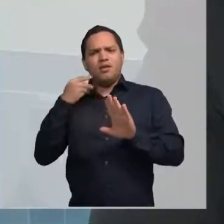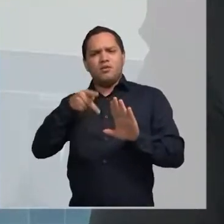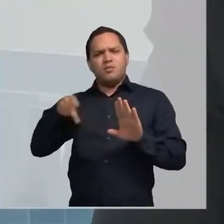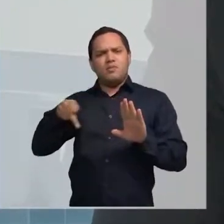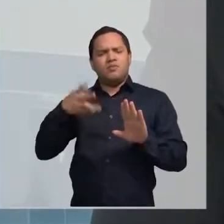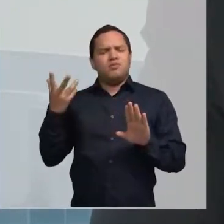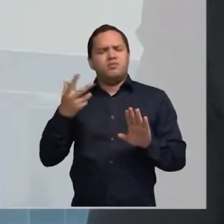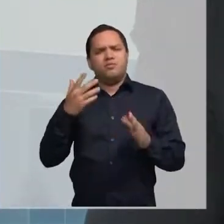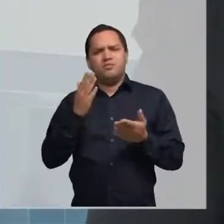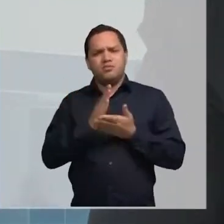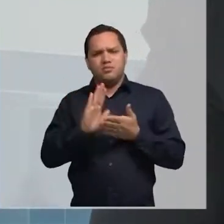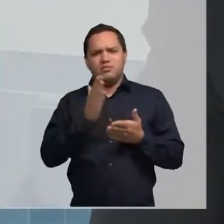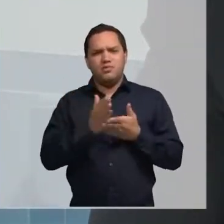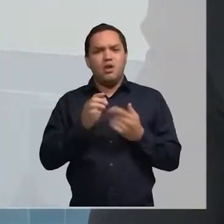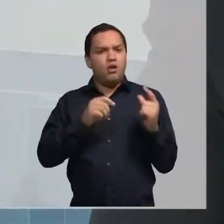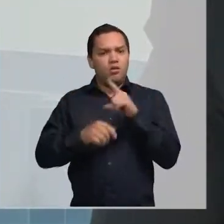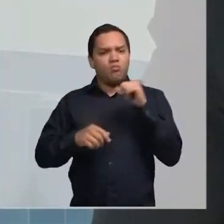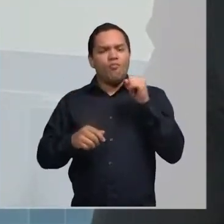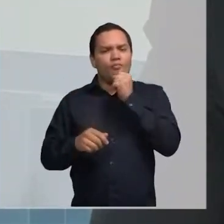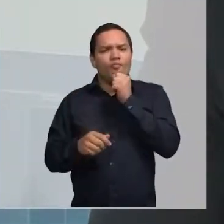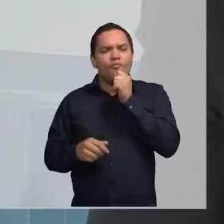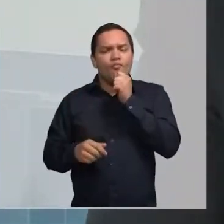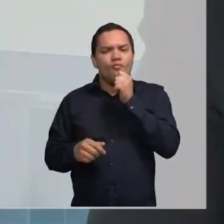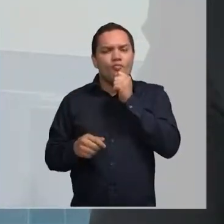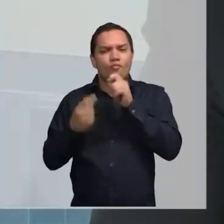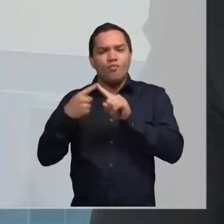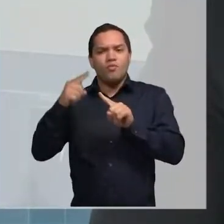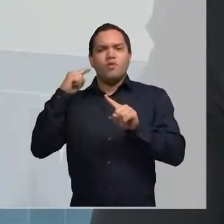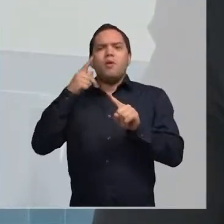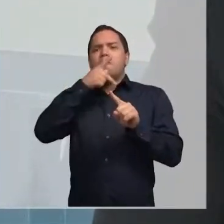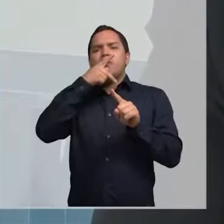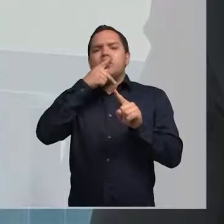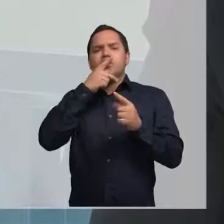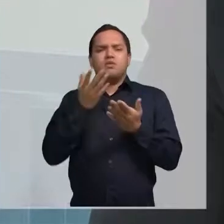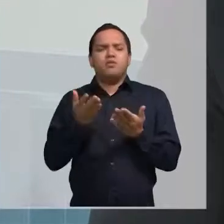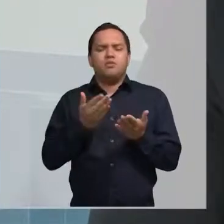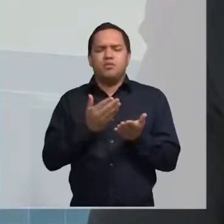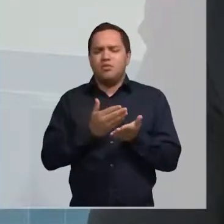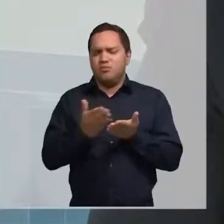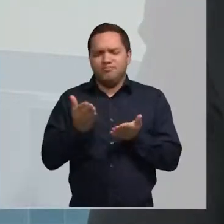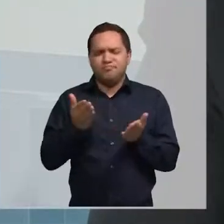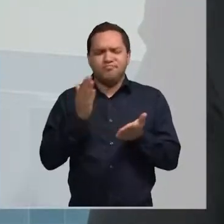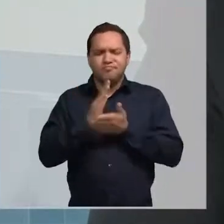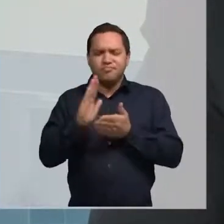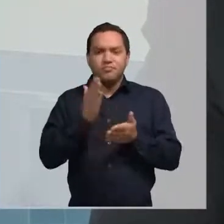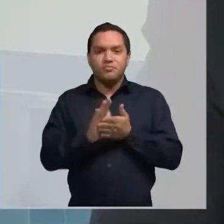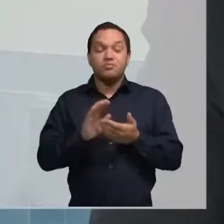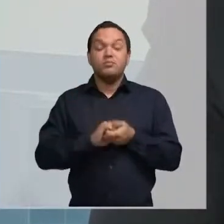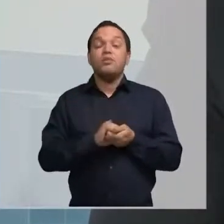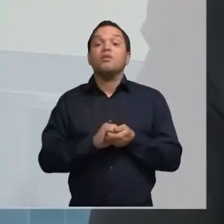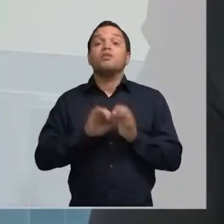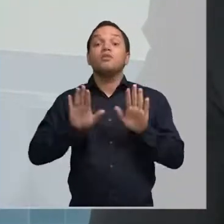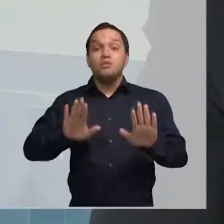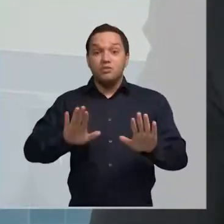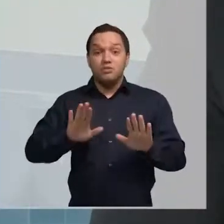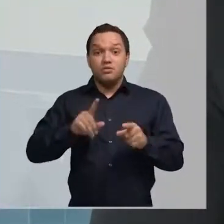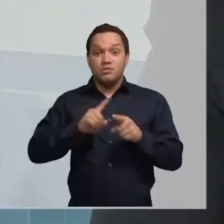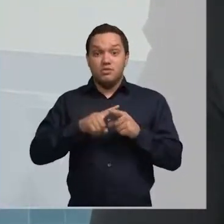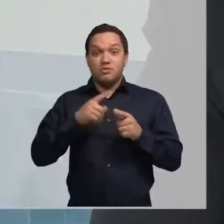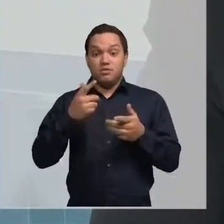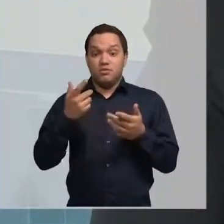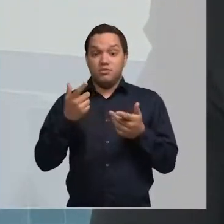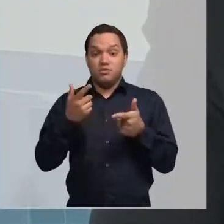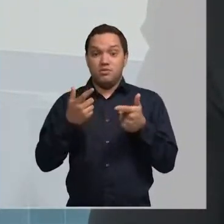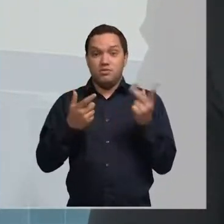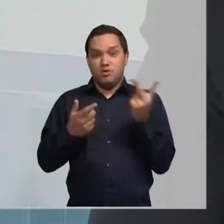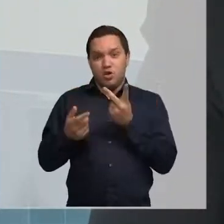você ter ideia. Se fosse o cara que ele escolheu, podia ter sido o cara presidente do partido antes do Ciro chegar lá. E tentaram colocar o problema entre ele